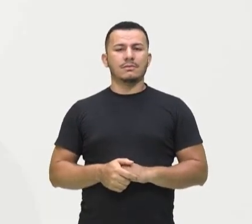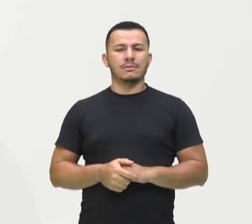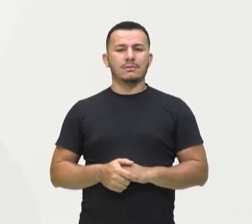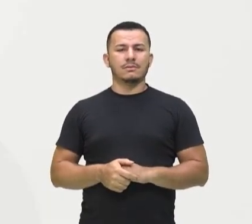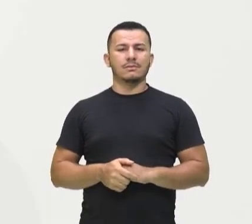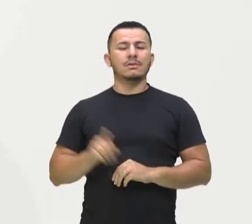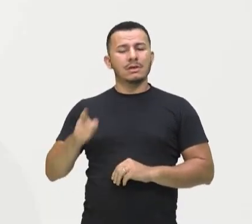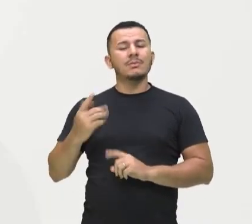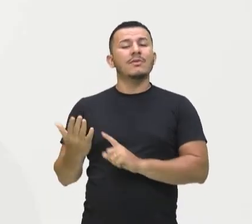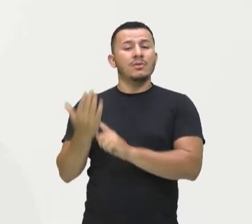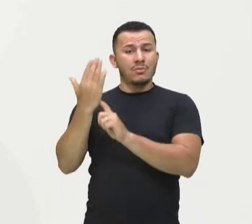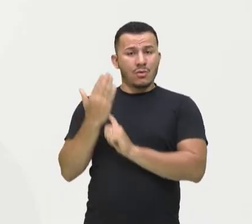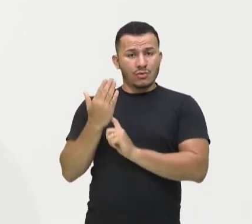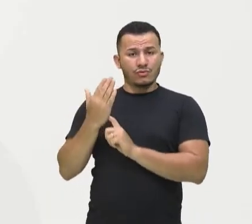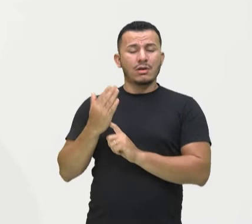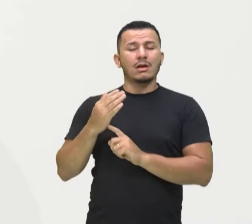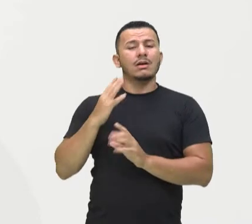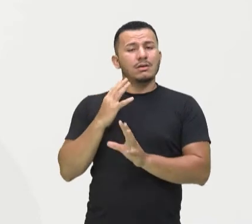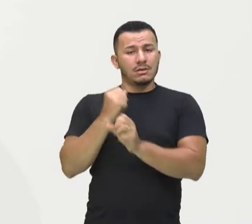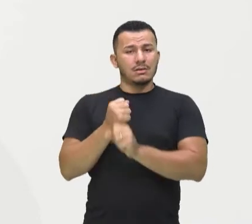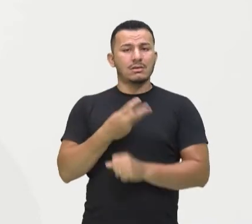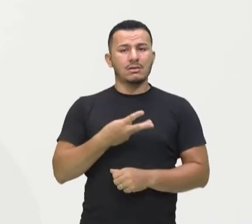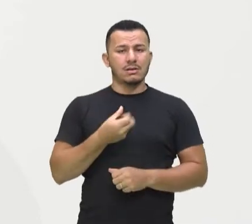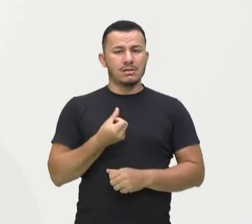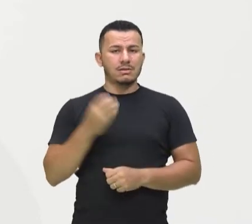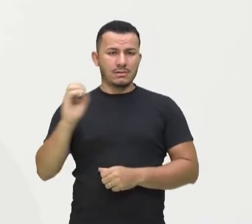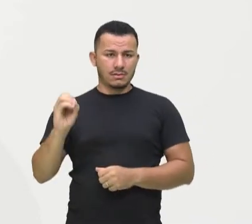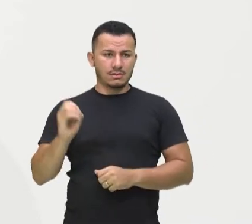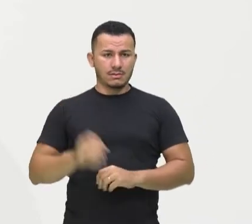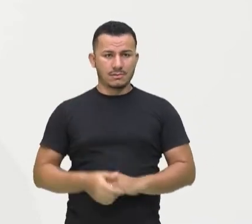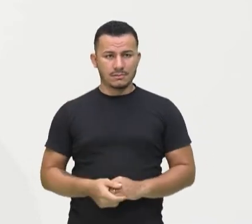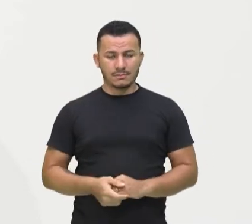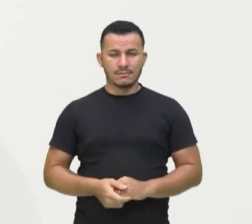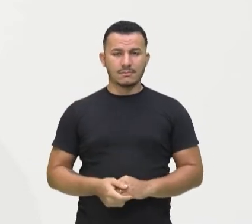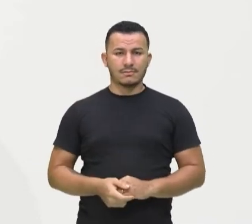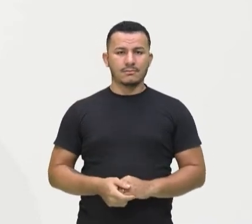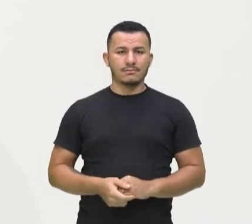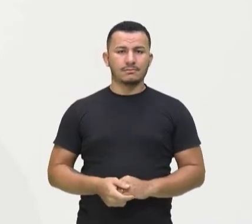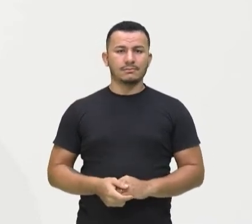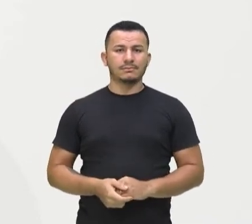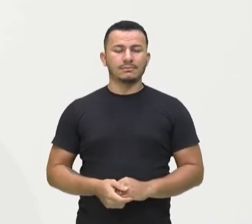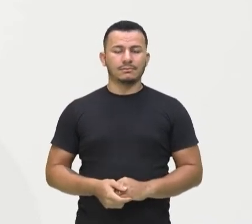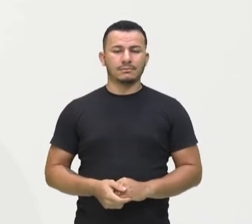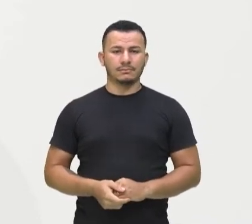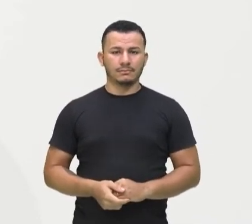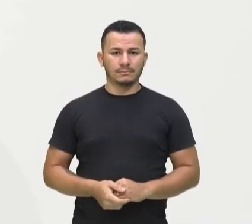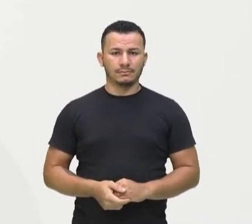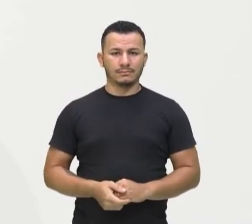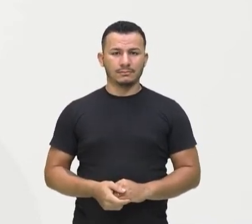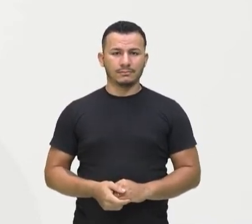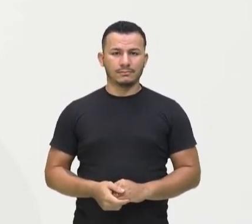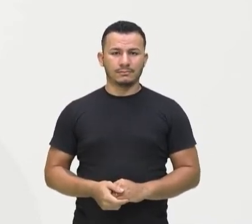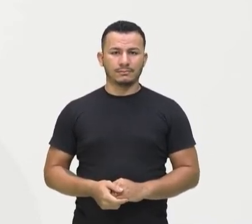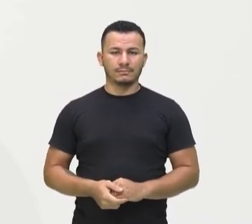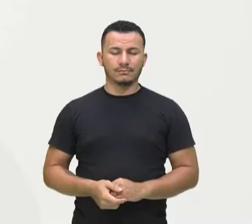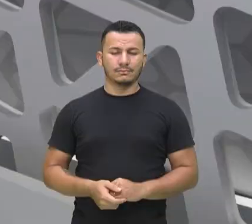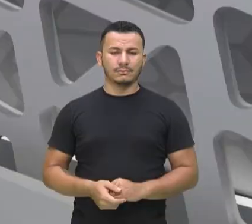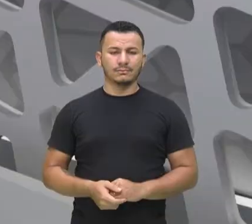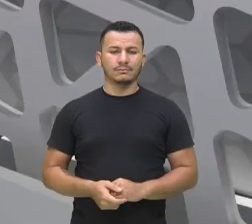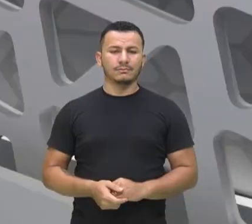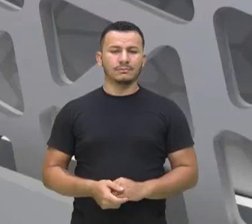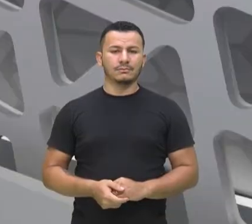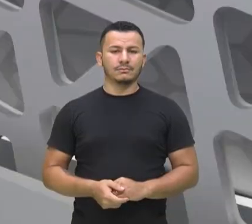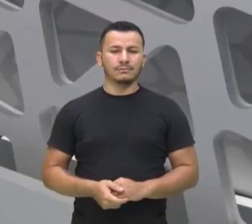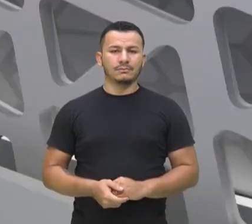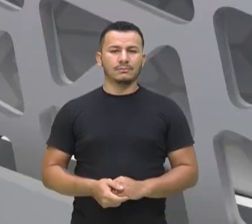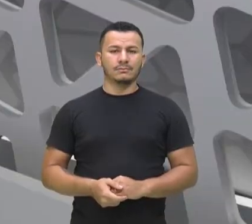sempre vai nos dar 360 graus, beleza? Então, agora,